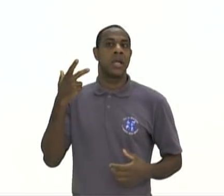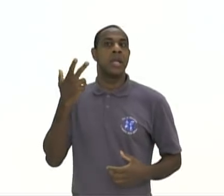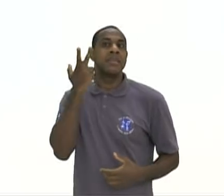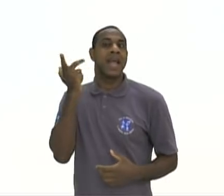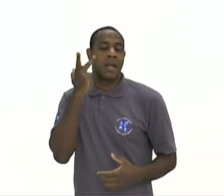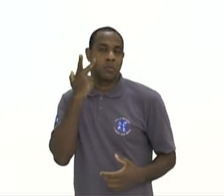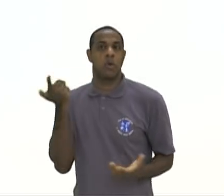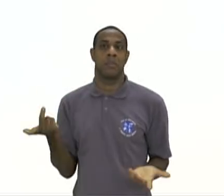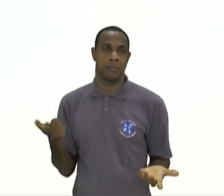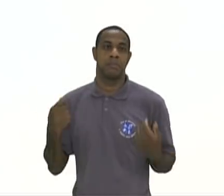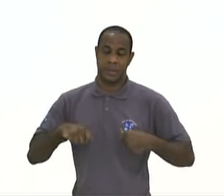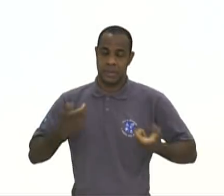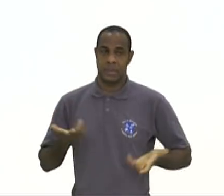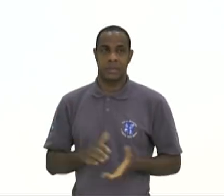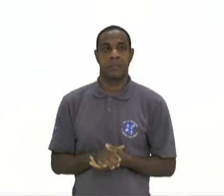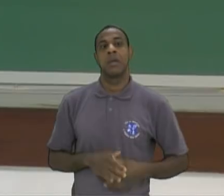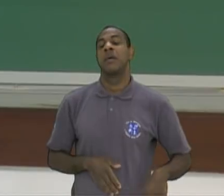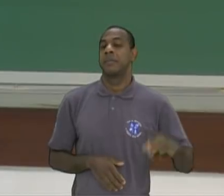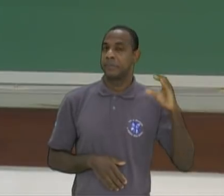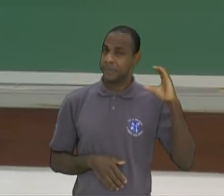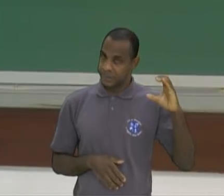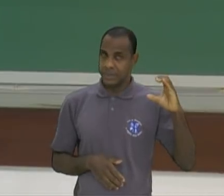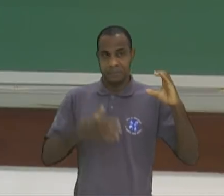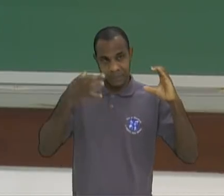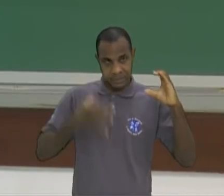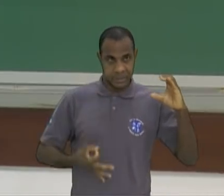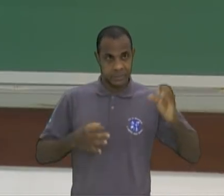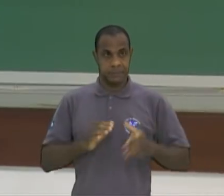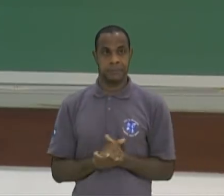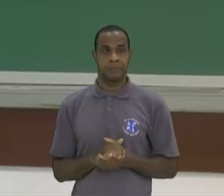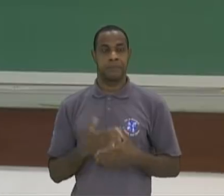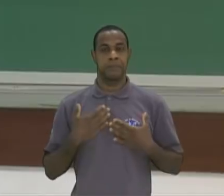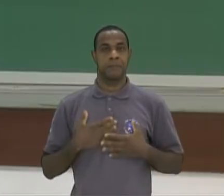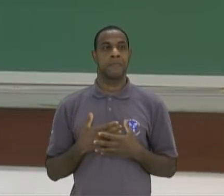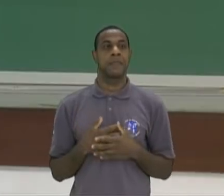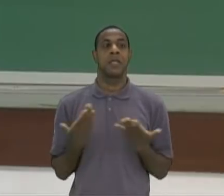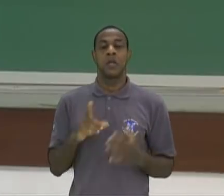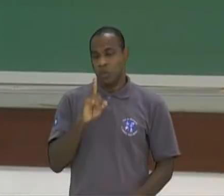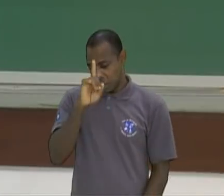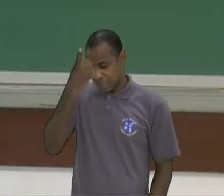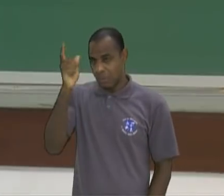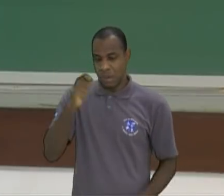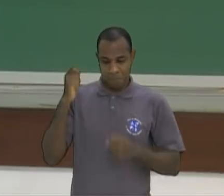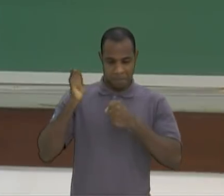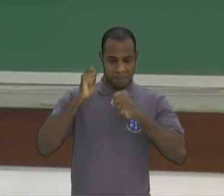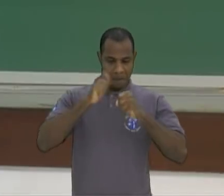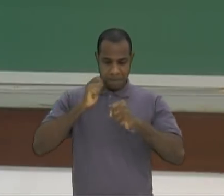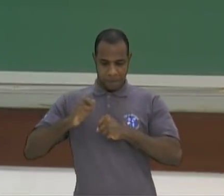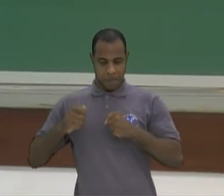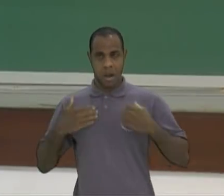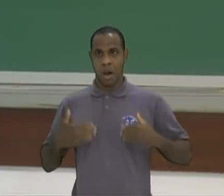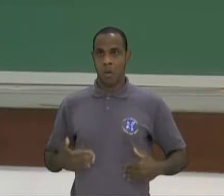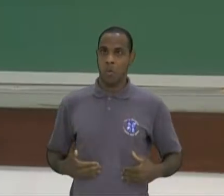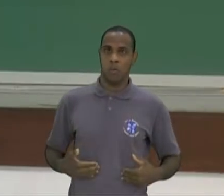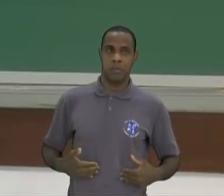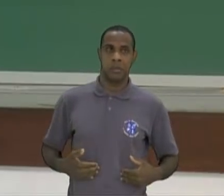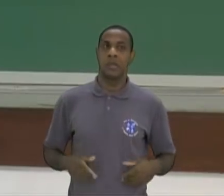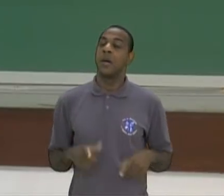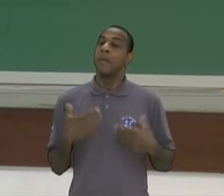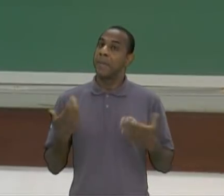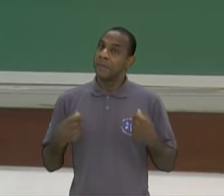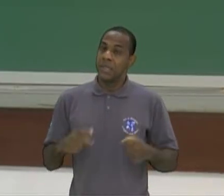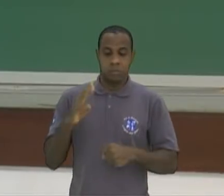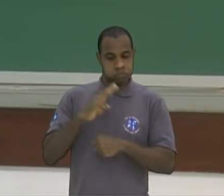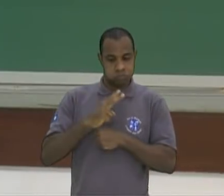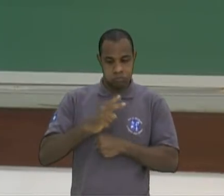exercício, resposta correta, a letra C, que está retratada aqui, né? Então, não, a ideia não é esculpir o corpo, né? Sim resgatar a forma